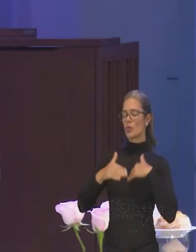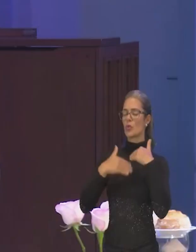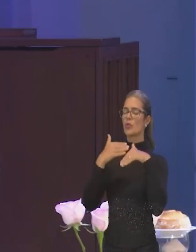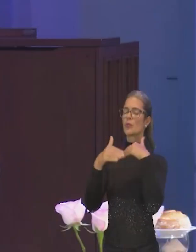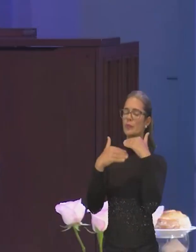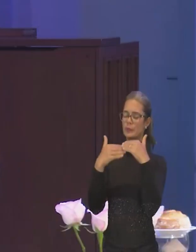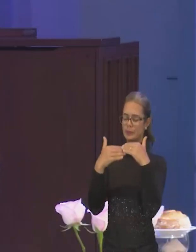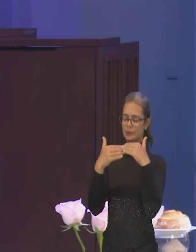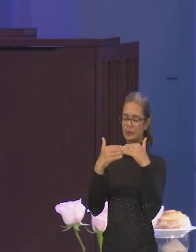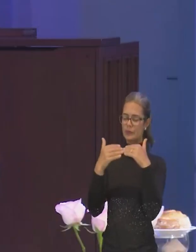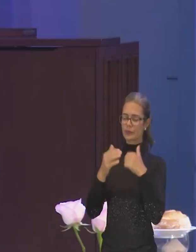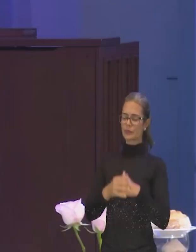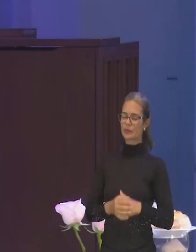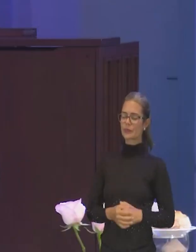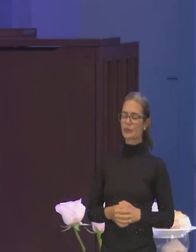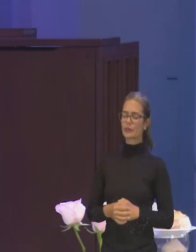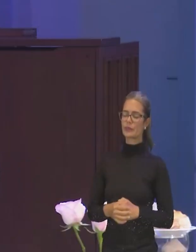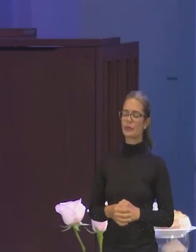Senhor.